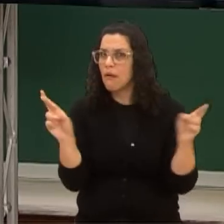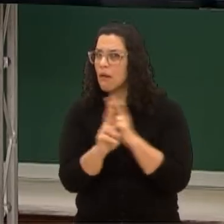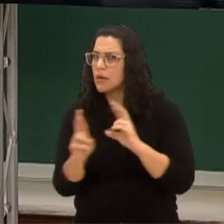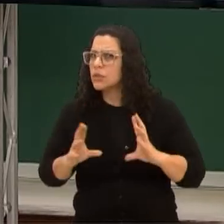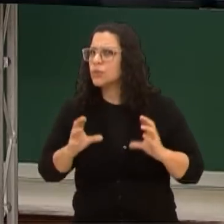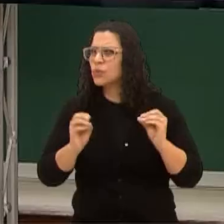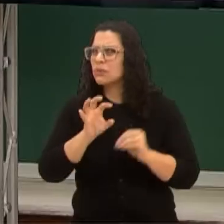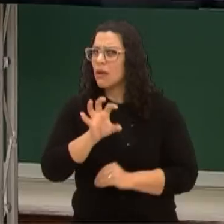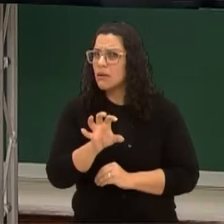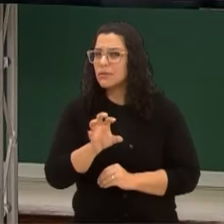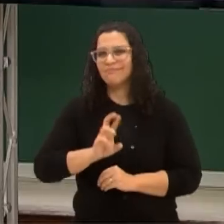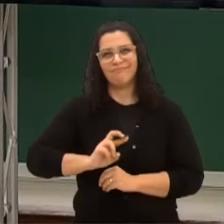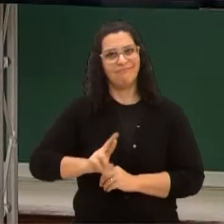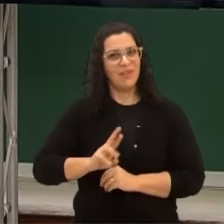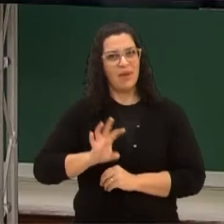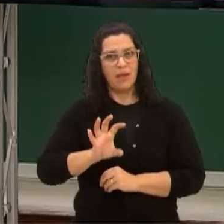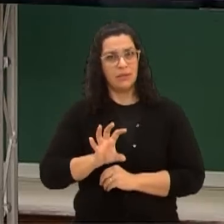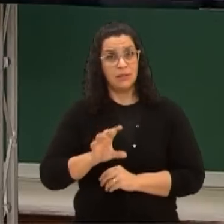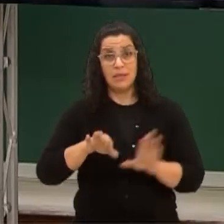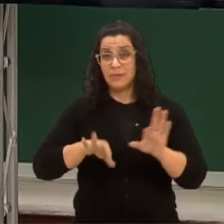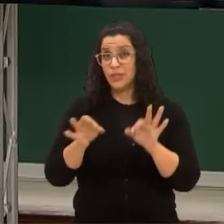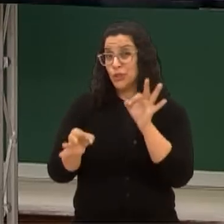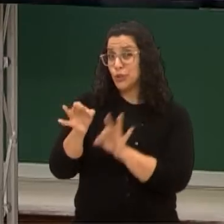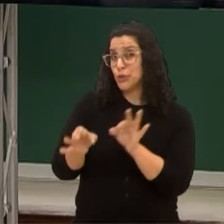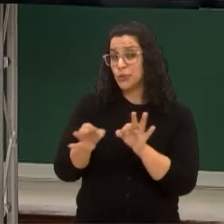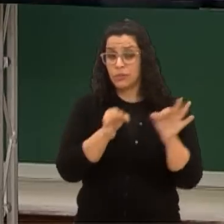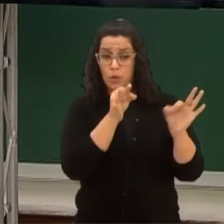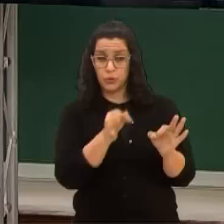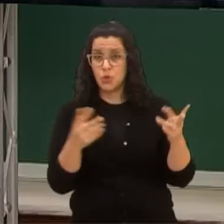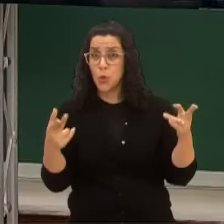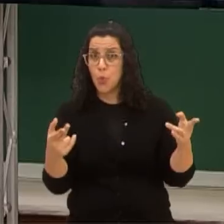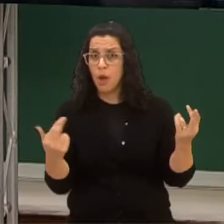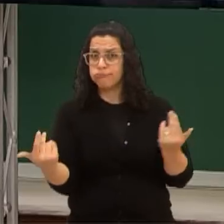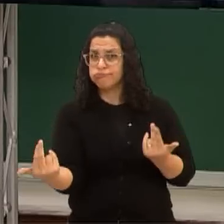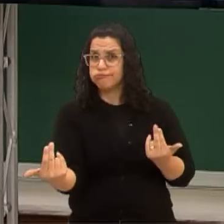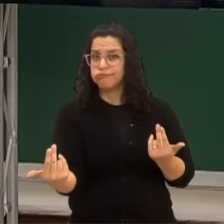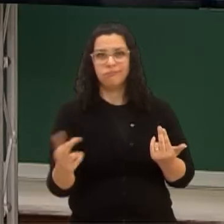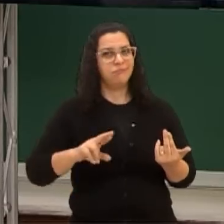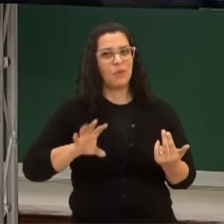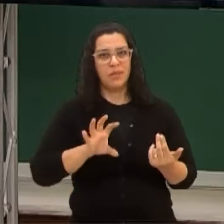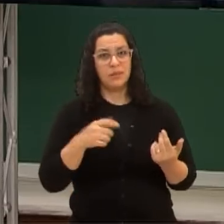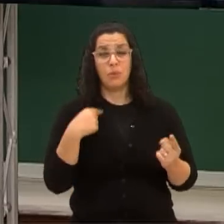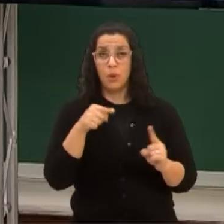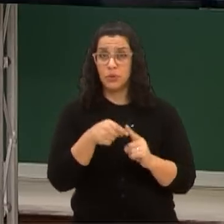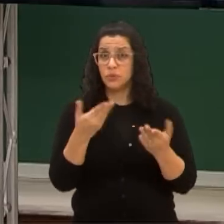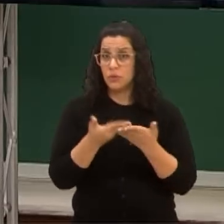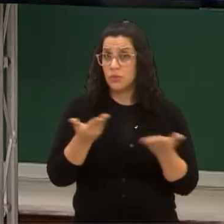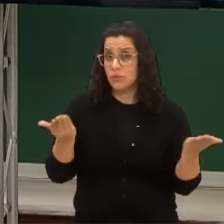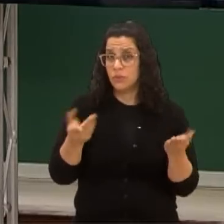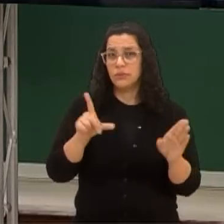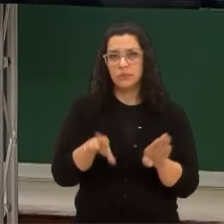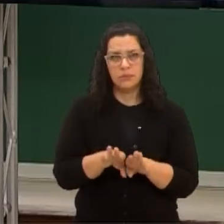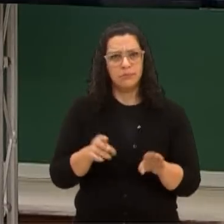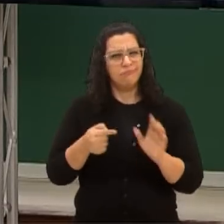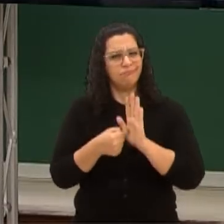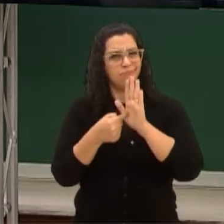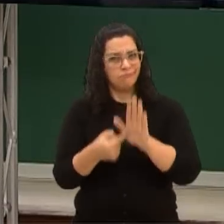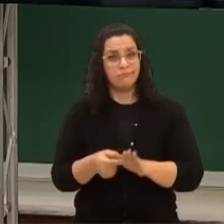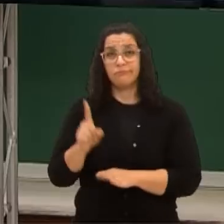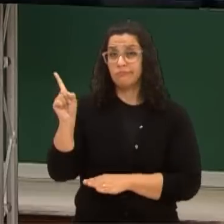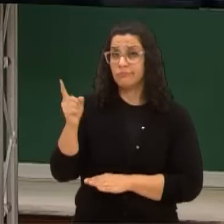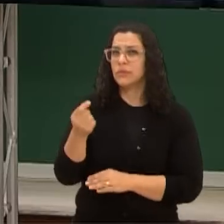entre eles nem sempre também é justa para os dois lados. Então esse é o objetivo da nossa aula de hoje.